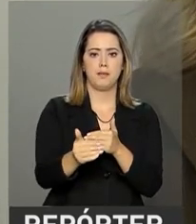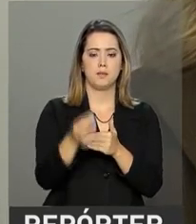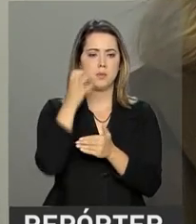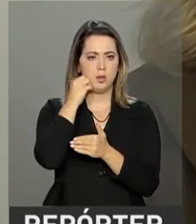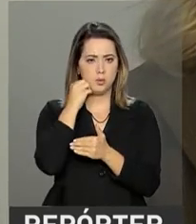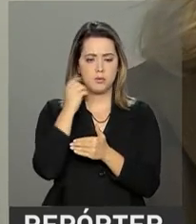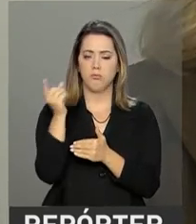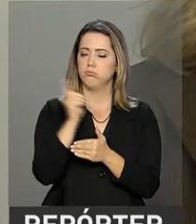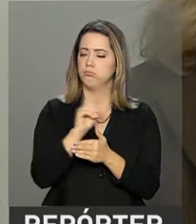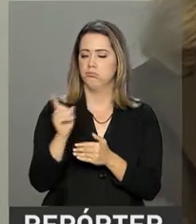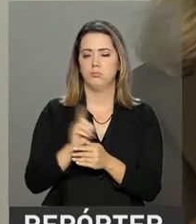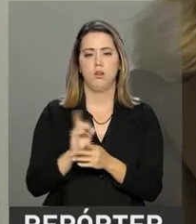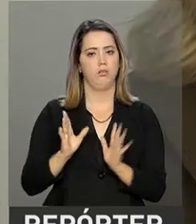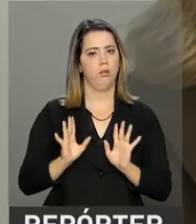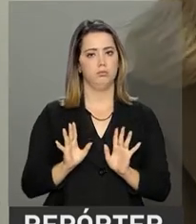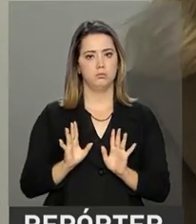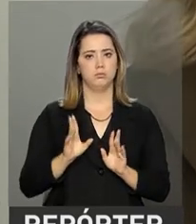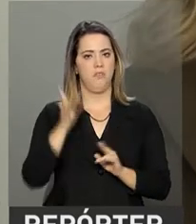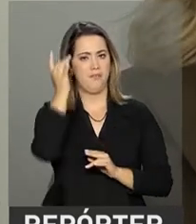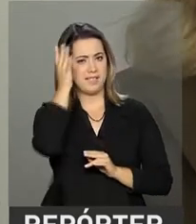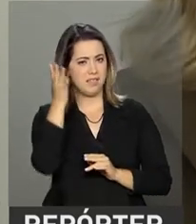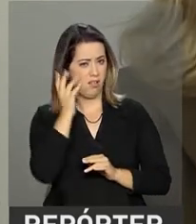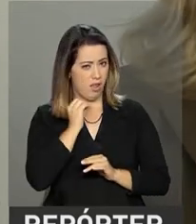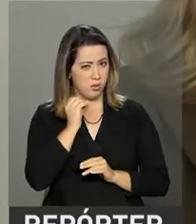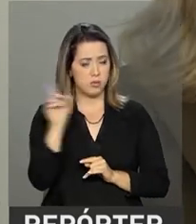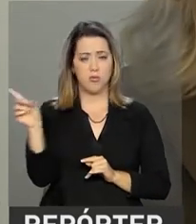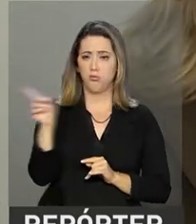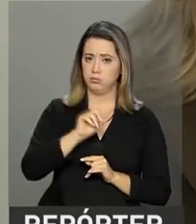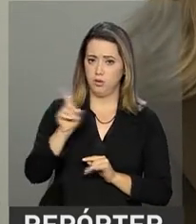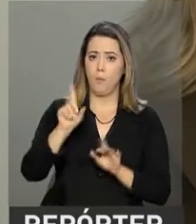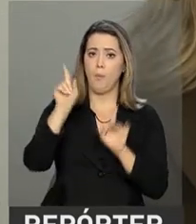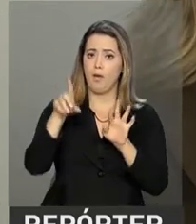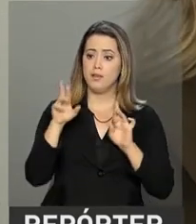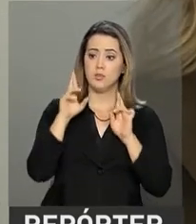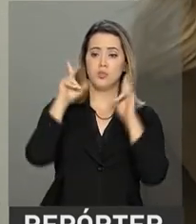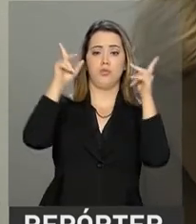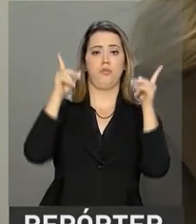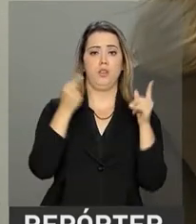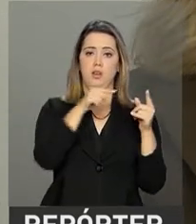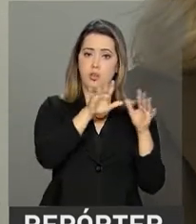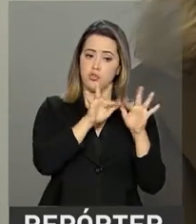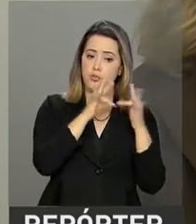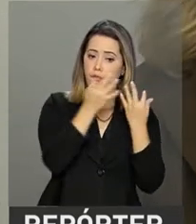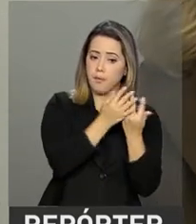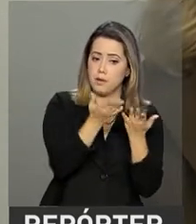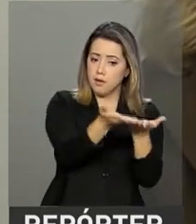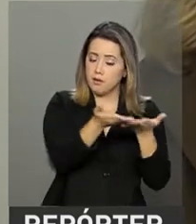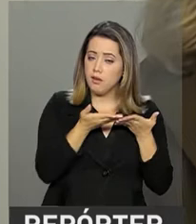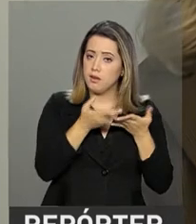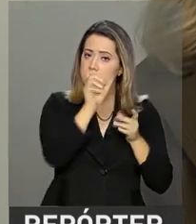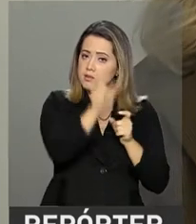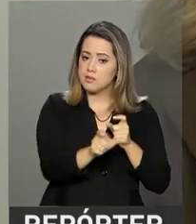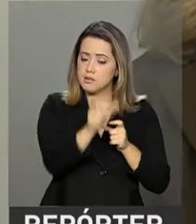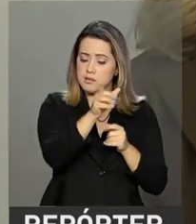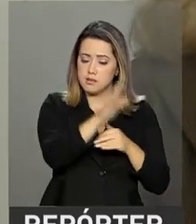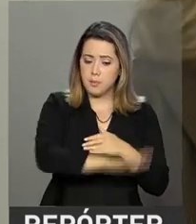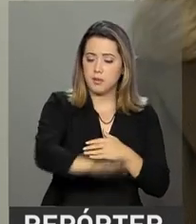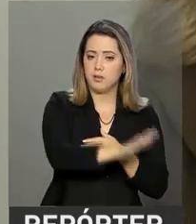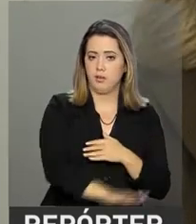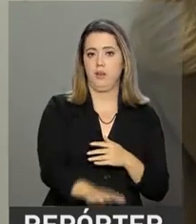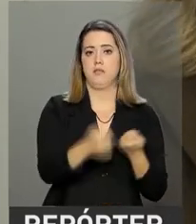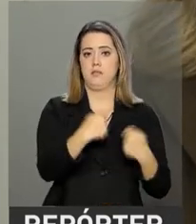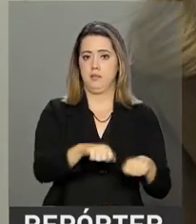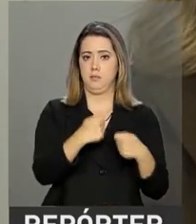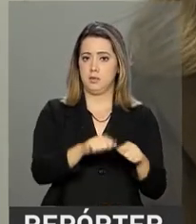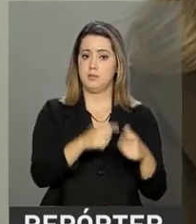é um serviço que vai facilitar, ou é diferente, né? Ela está provisoriamente com esta criança ou com